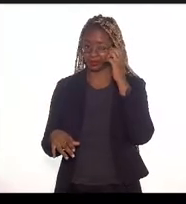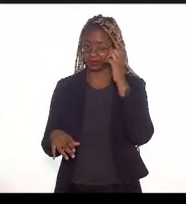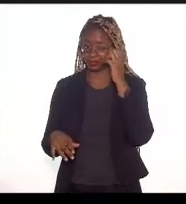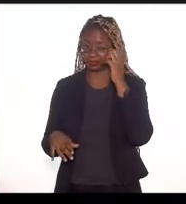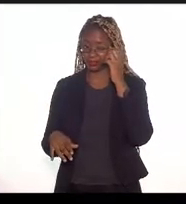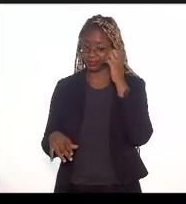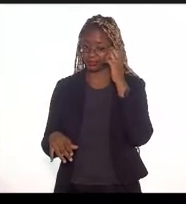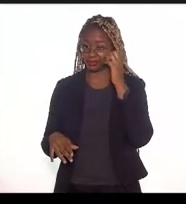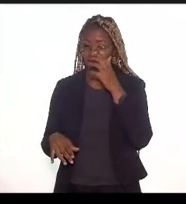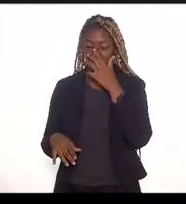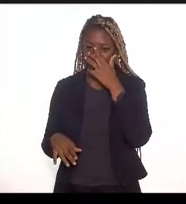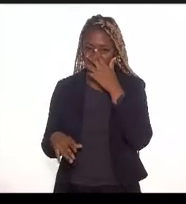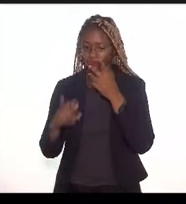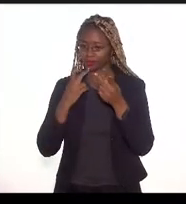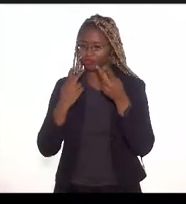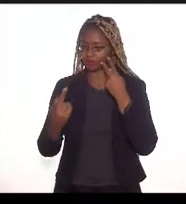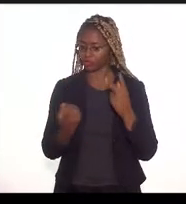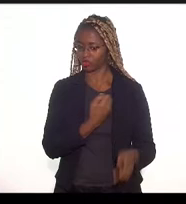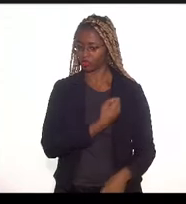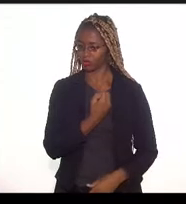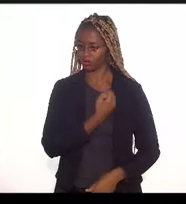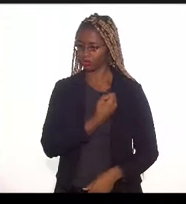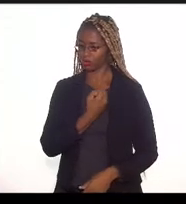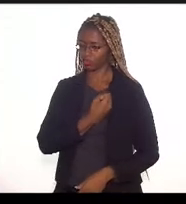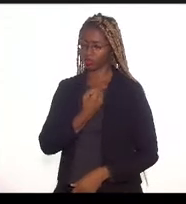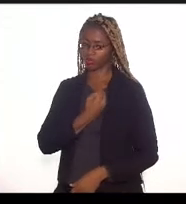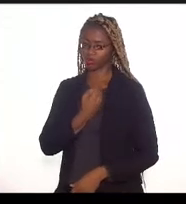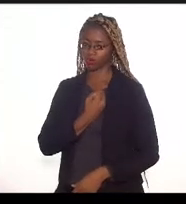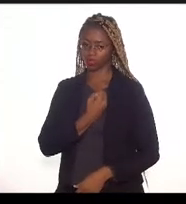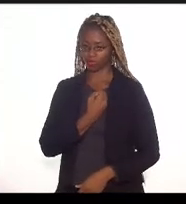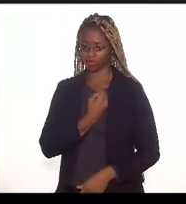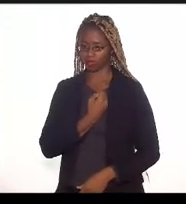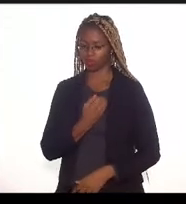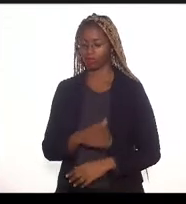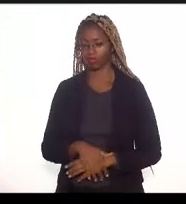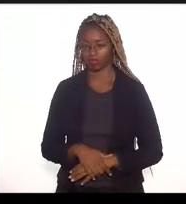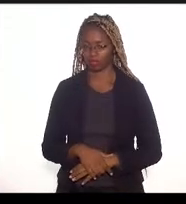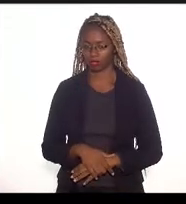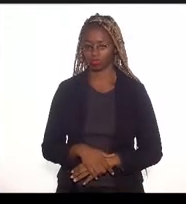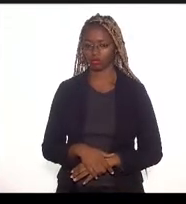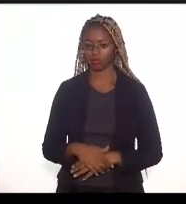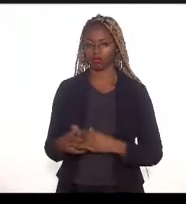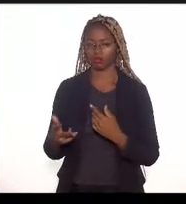Em termos de números, em números que são, no caso aqui, relevantes